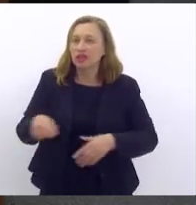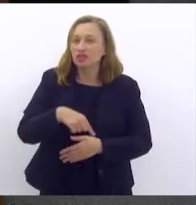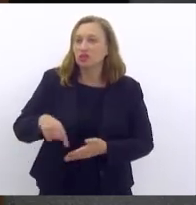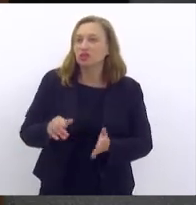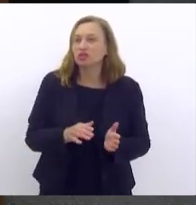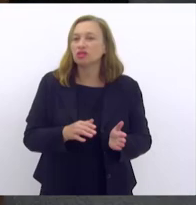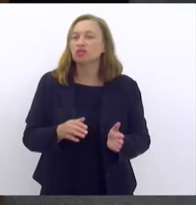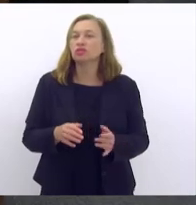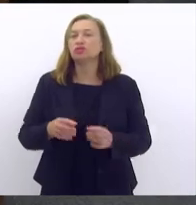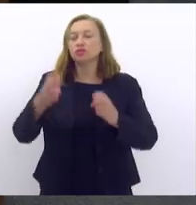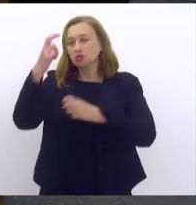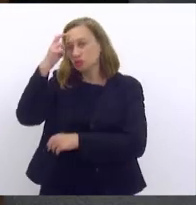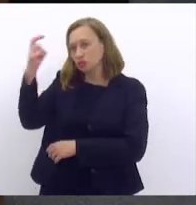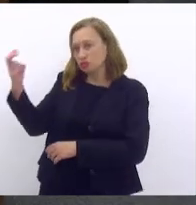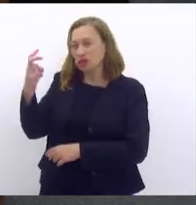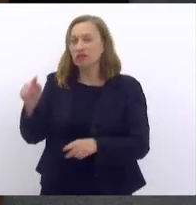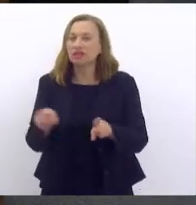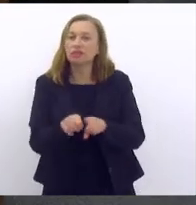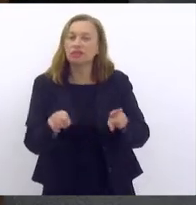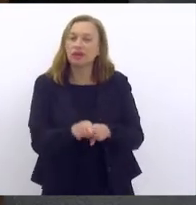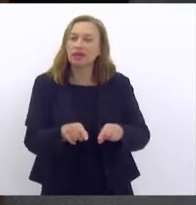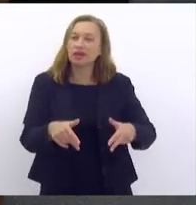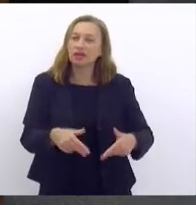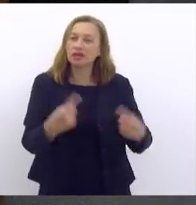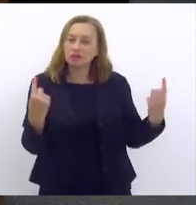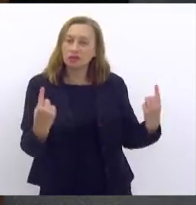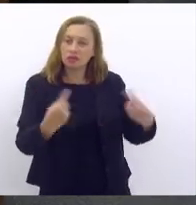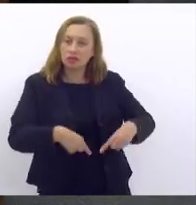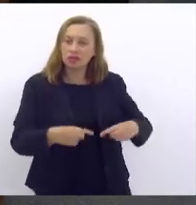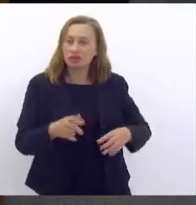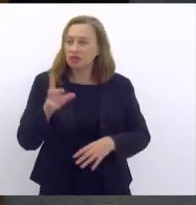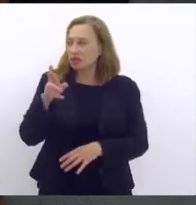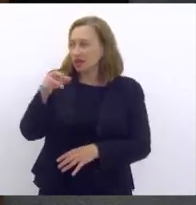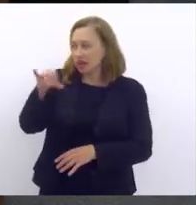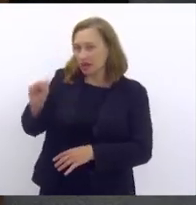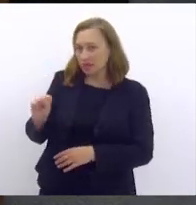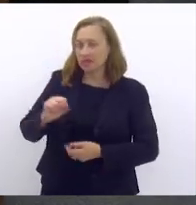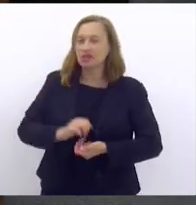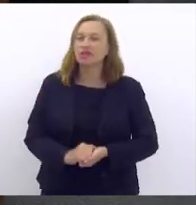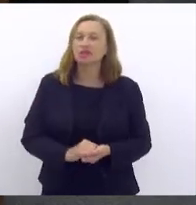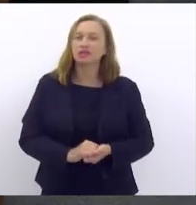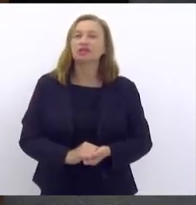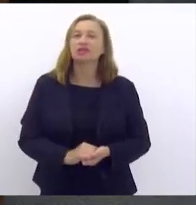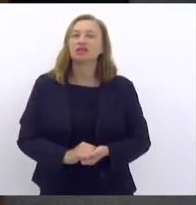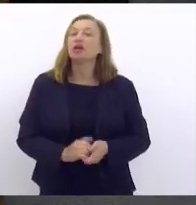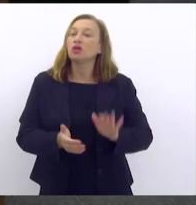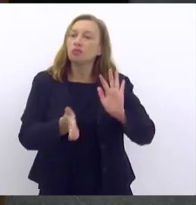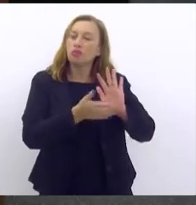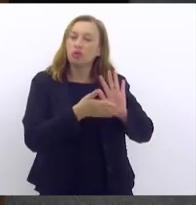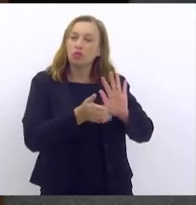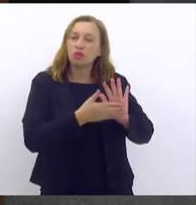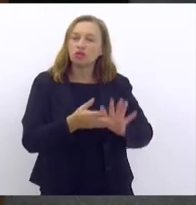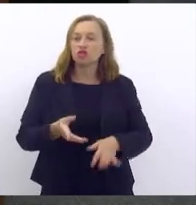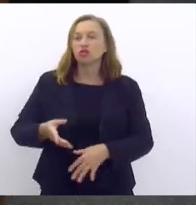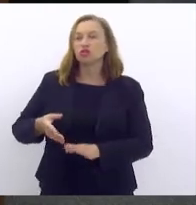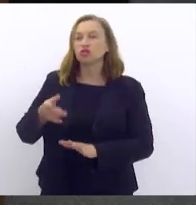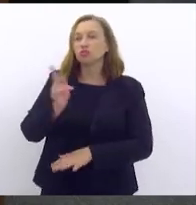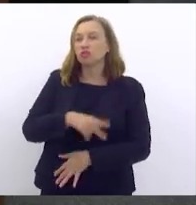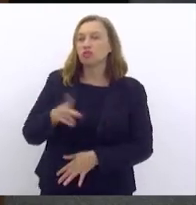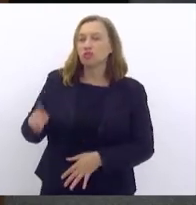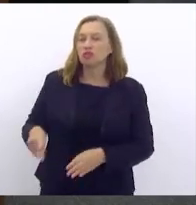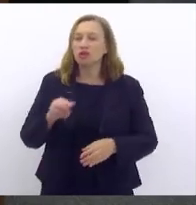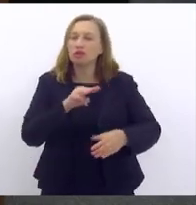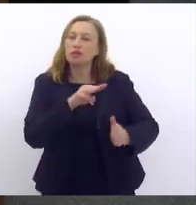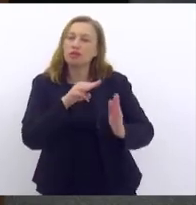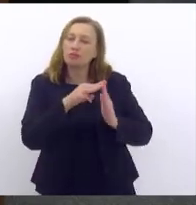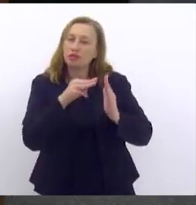de rima. Então, colocá-las dentro do ambiente educacional é propor aos professores um método